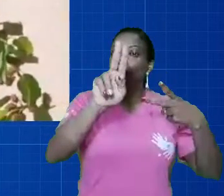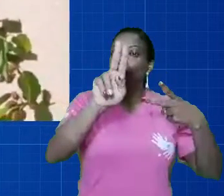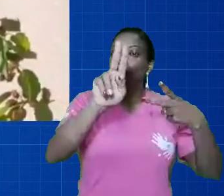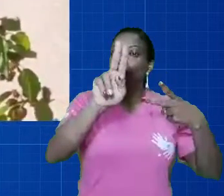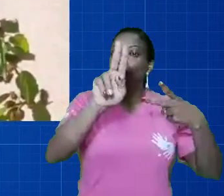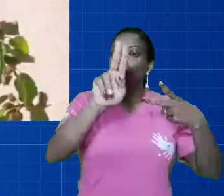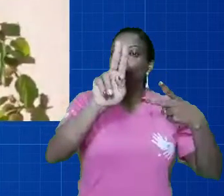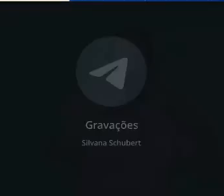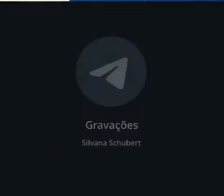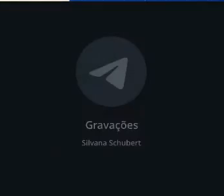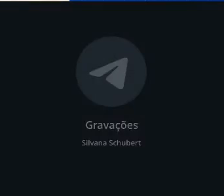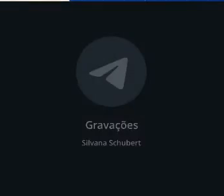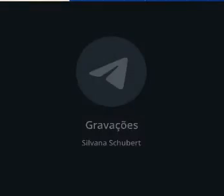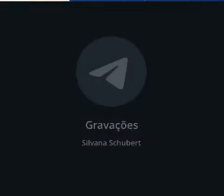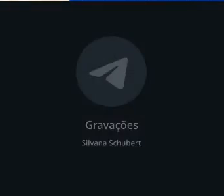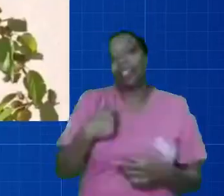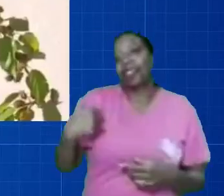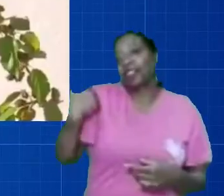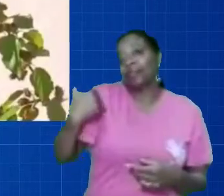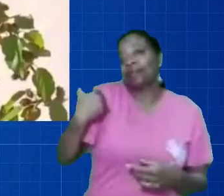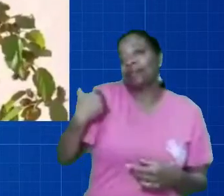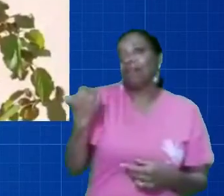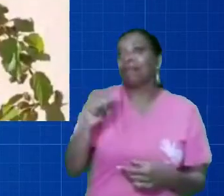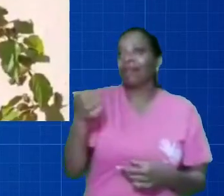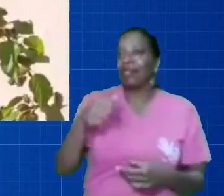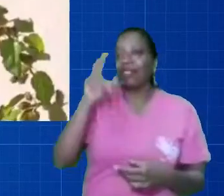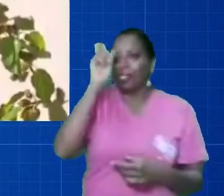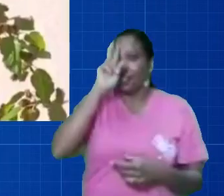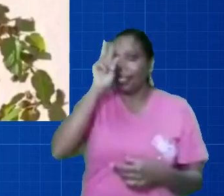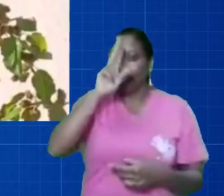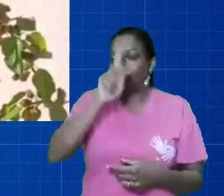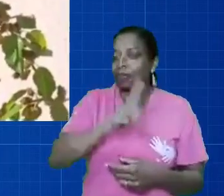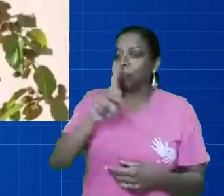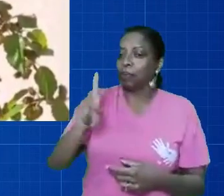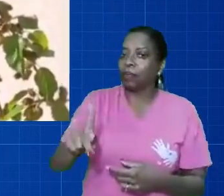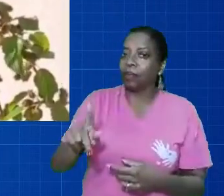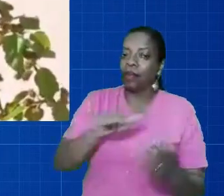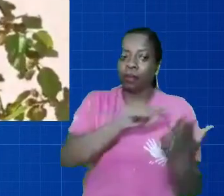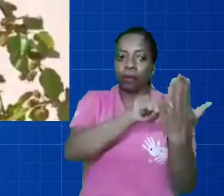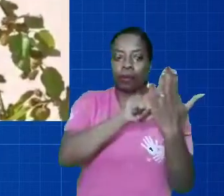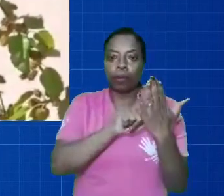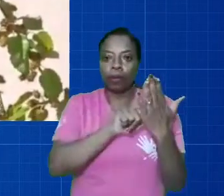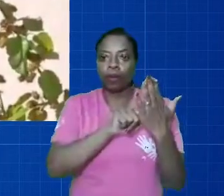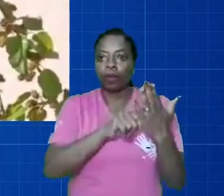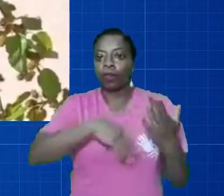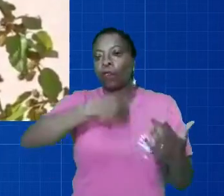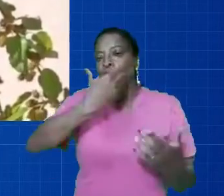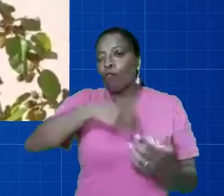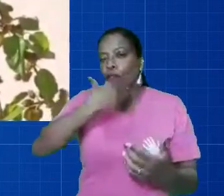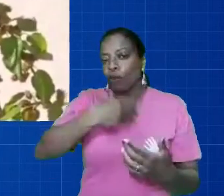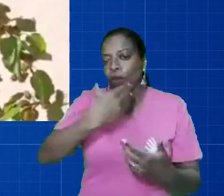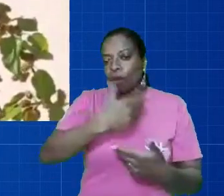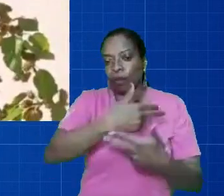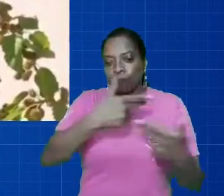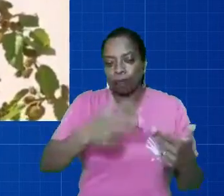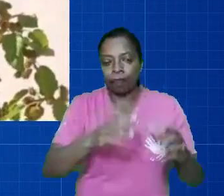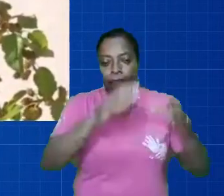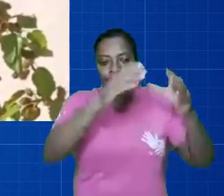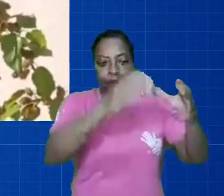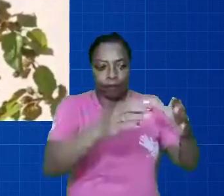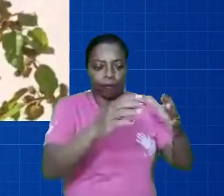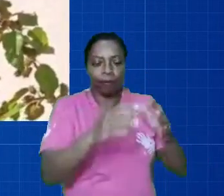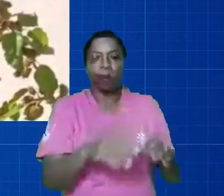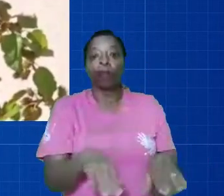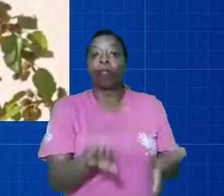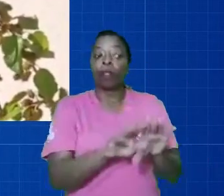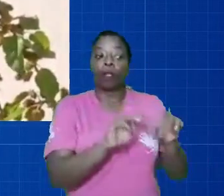professora colocou uma fruta em cima da mesa e colocou uma obra de arte também que retratava que tinha a mesma fruta,